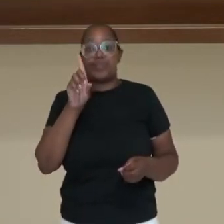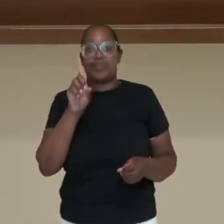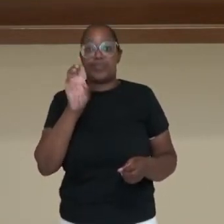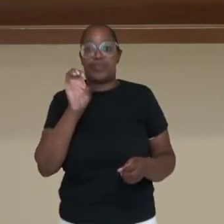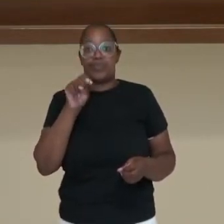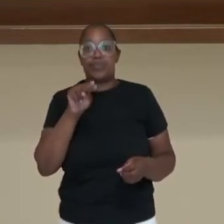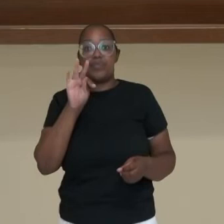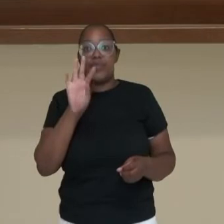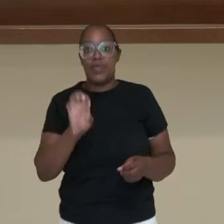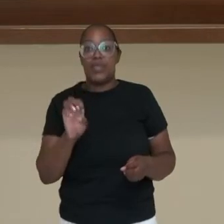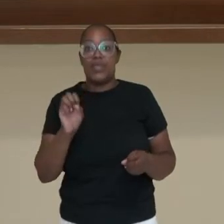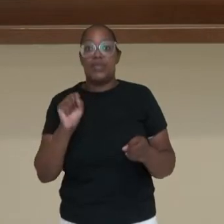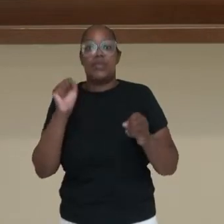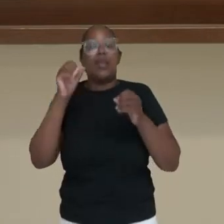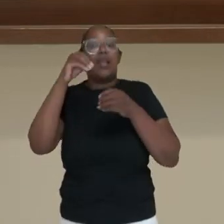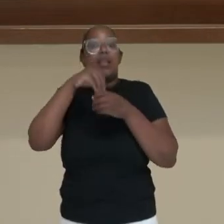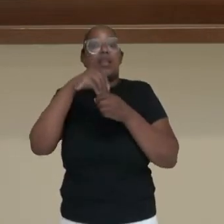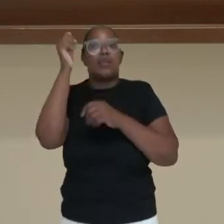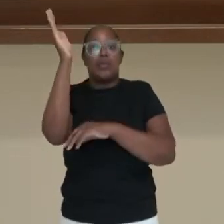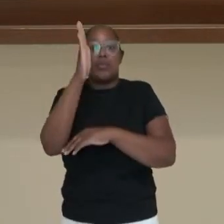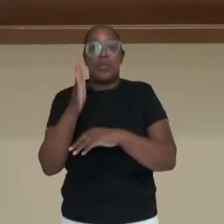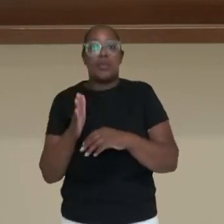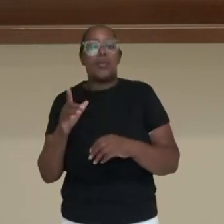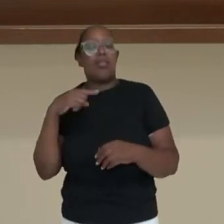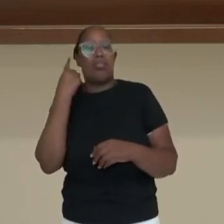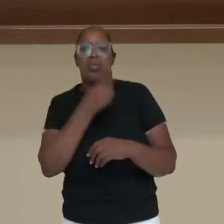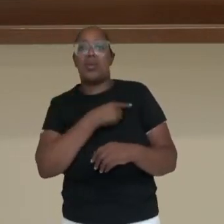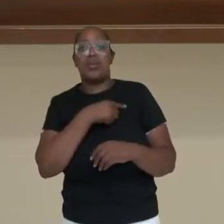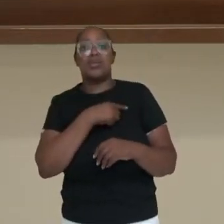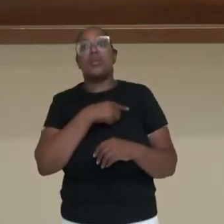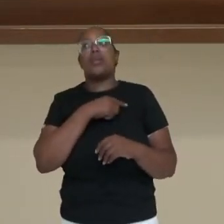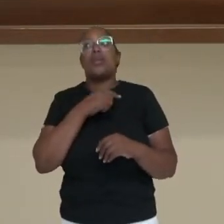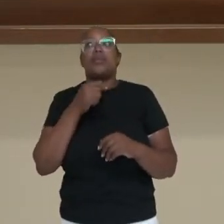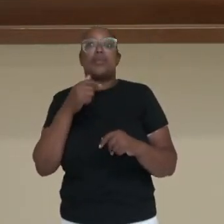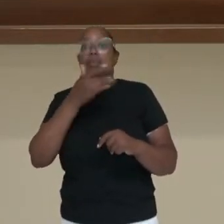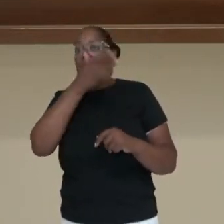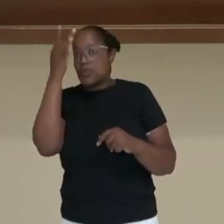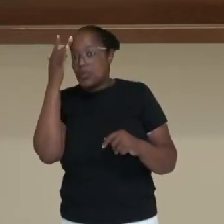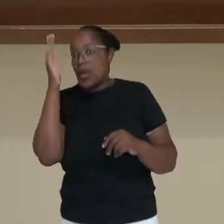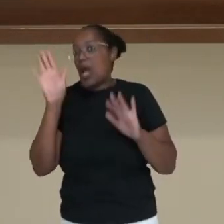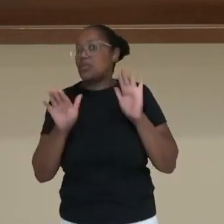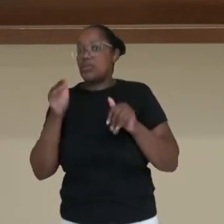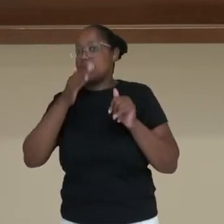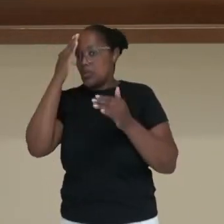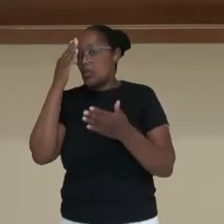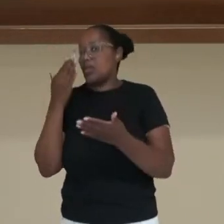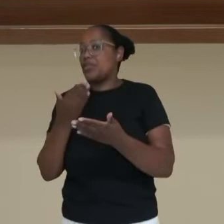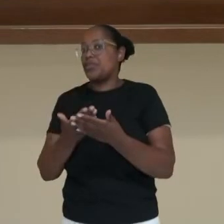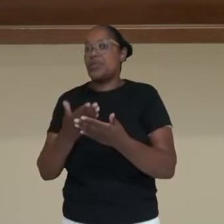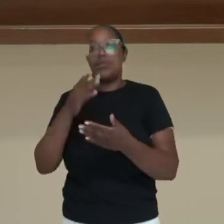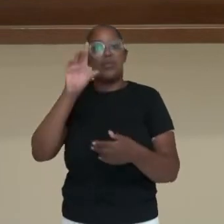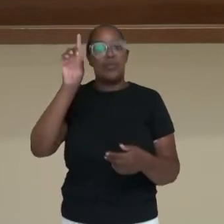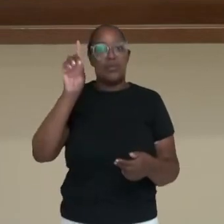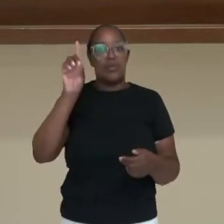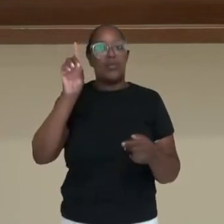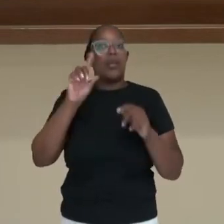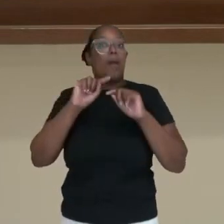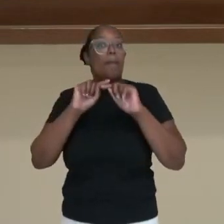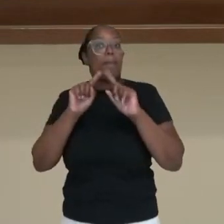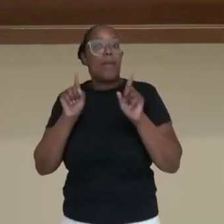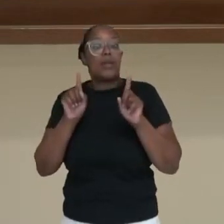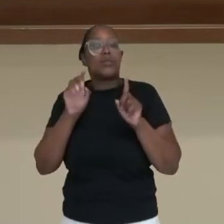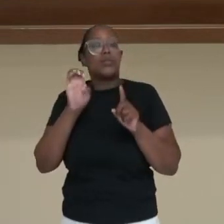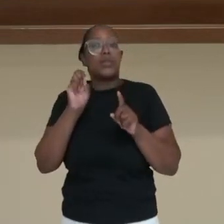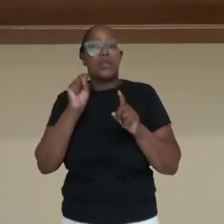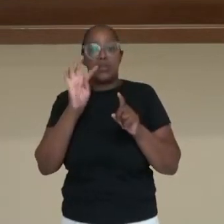que negar toda a religião? A gente tem que ser ateu? Aquela pessoa que não crê em Deus, né? Não significa isso. O Estado laico